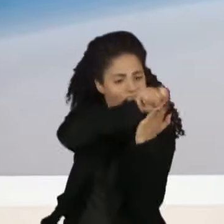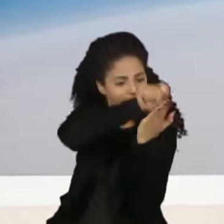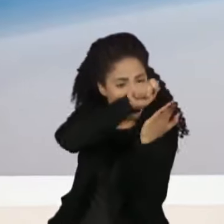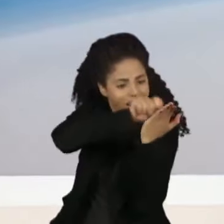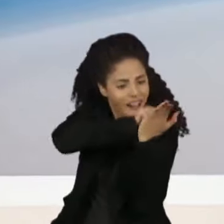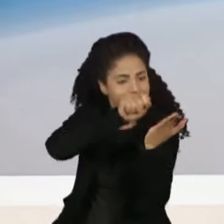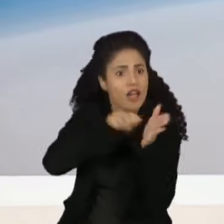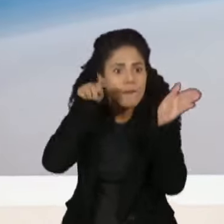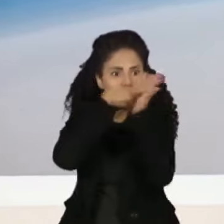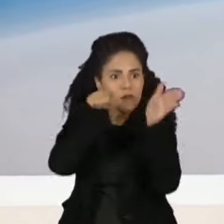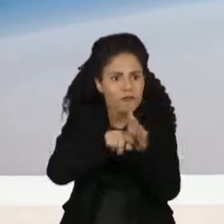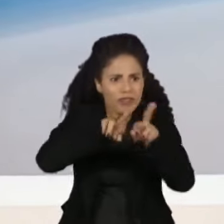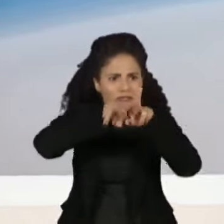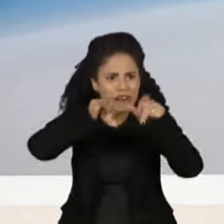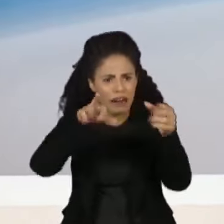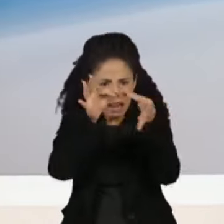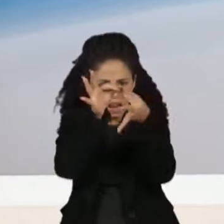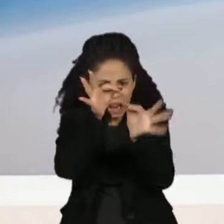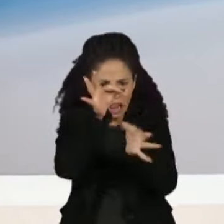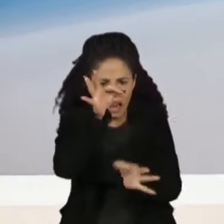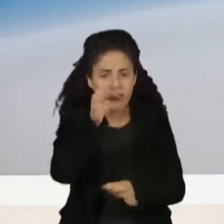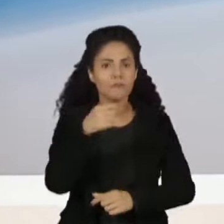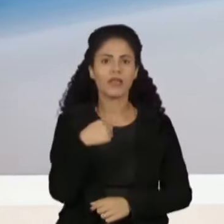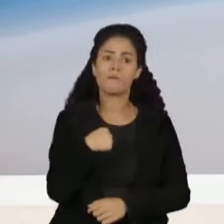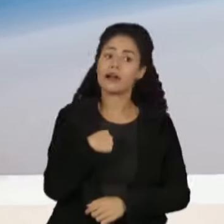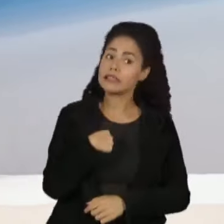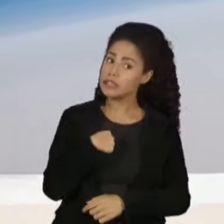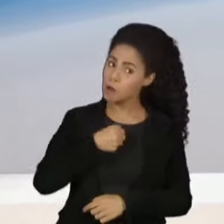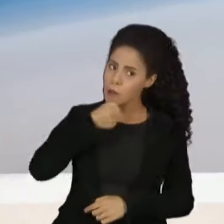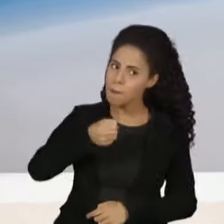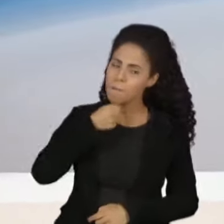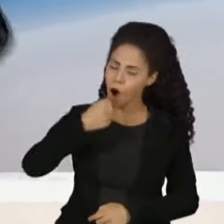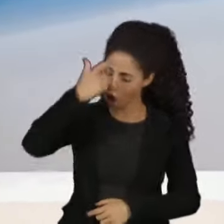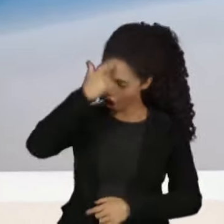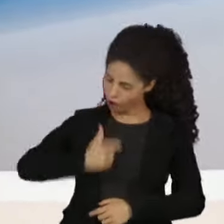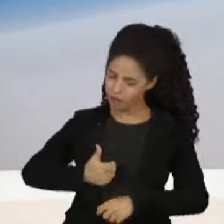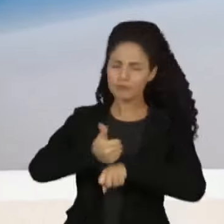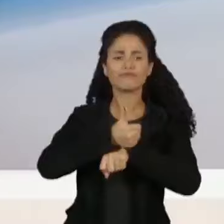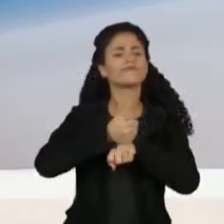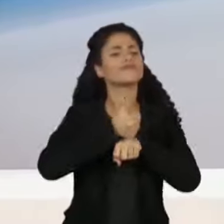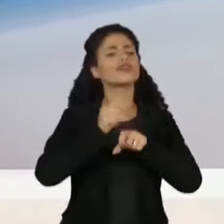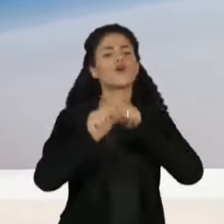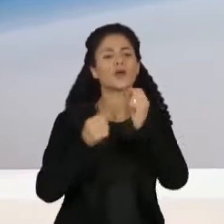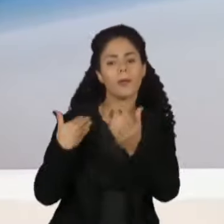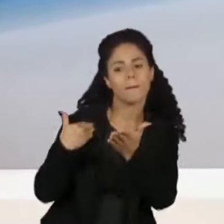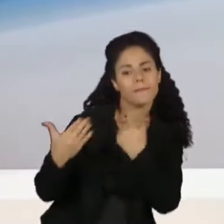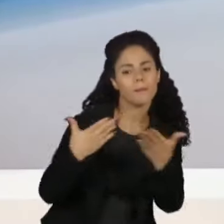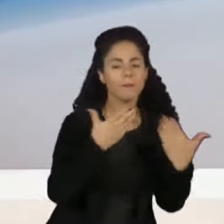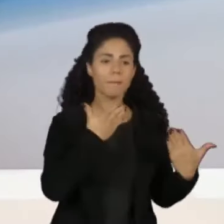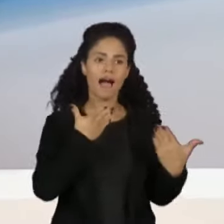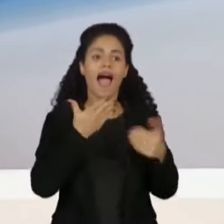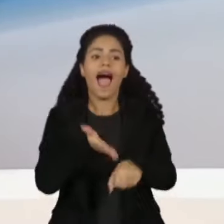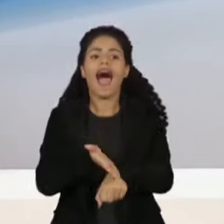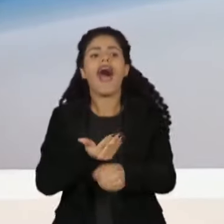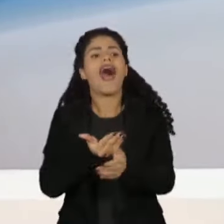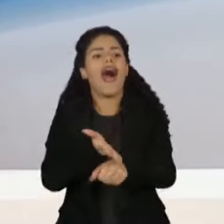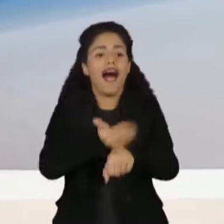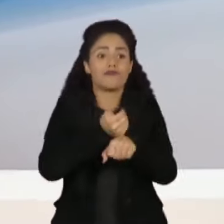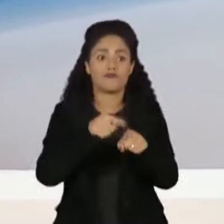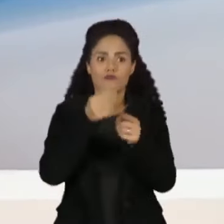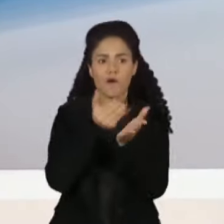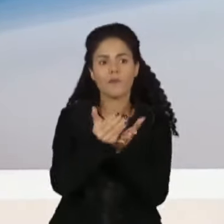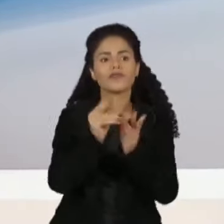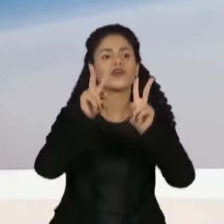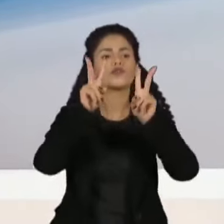monte de pergunta só que como eu sou uma boa repóter rolou um papo aqui no bastidor antes de começar